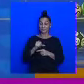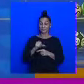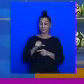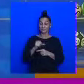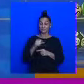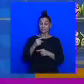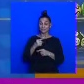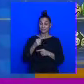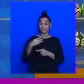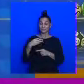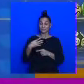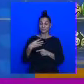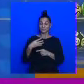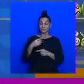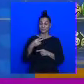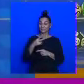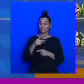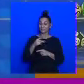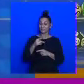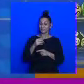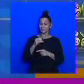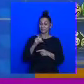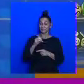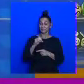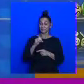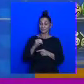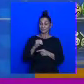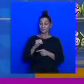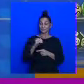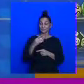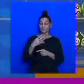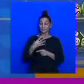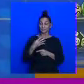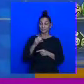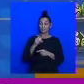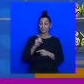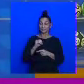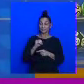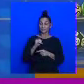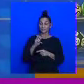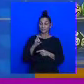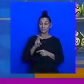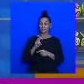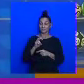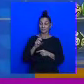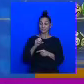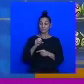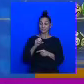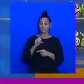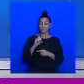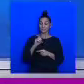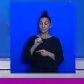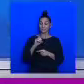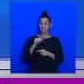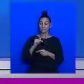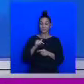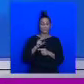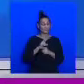09, 14, 12, 04, 05 e